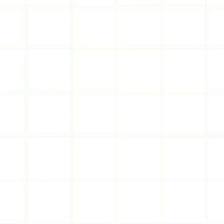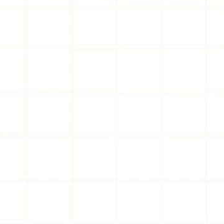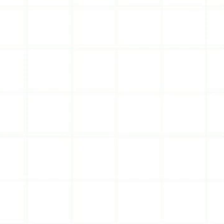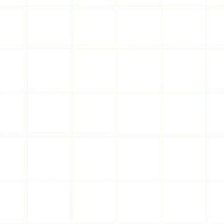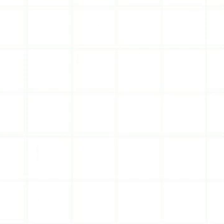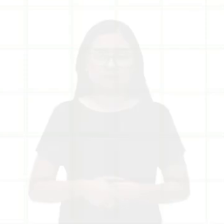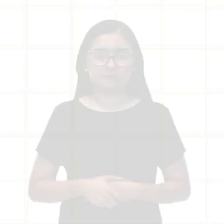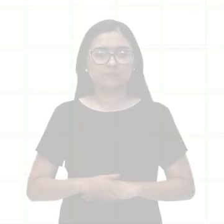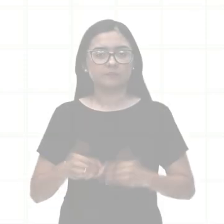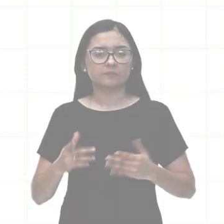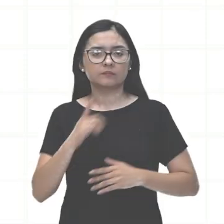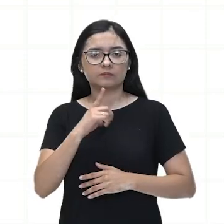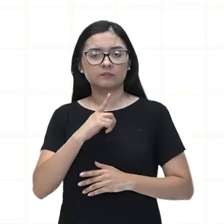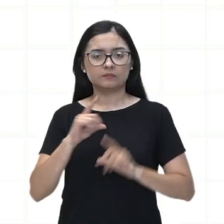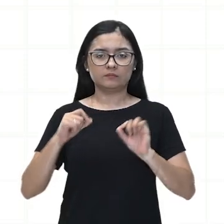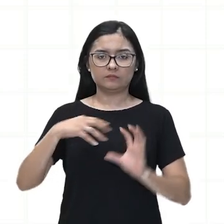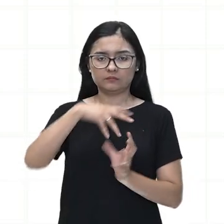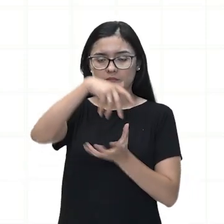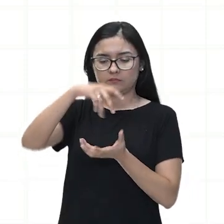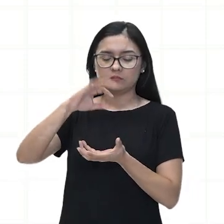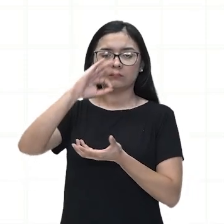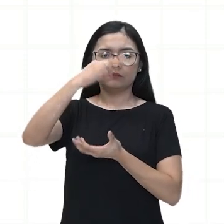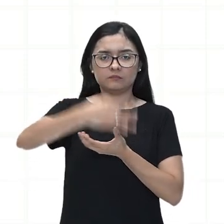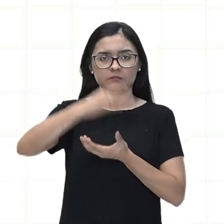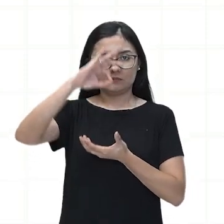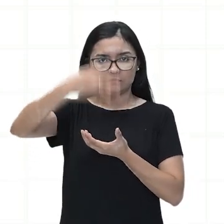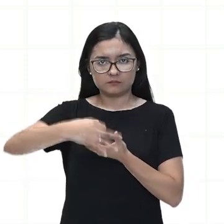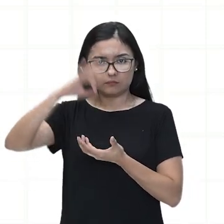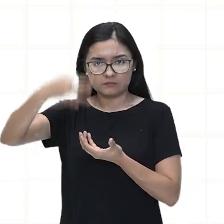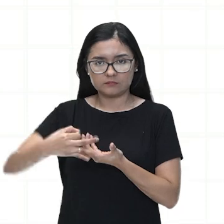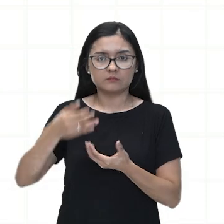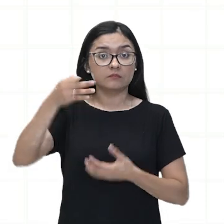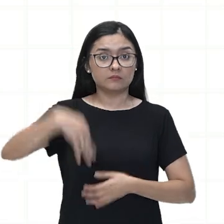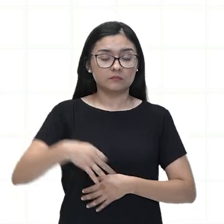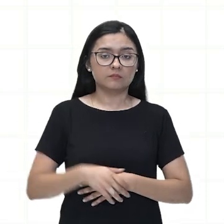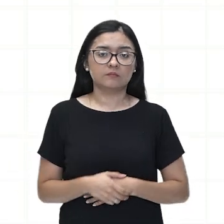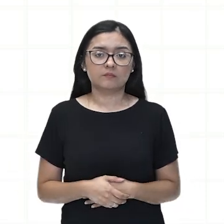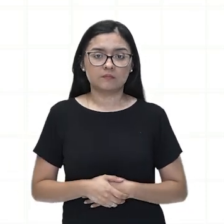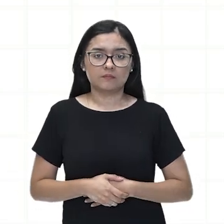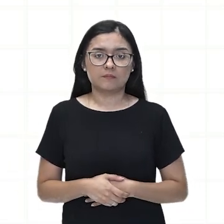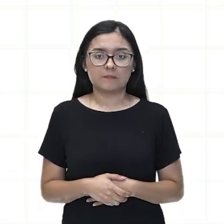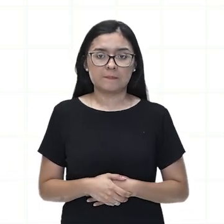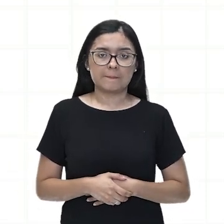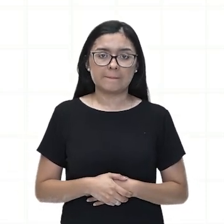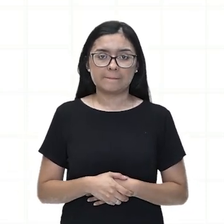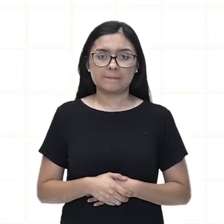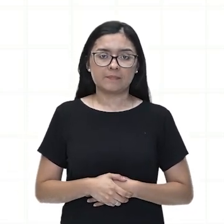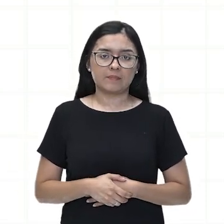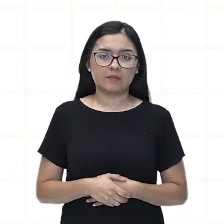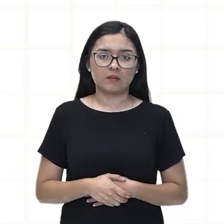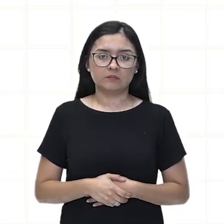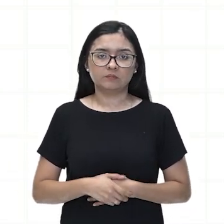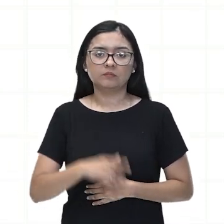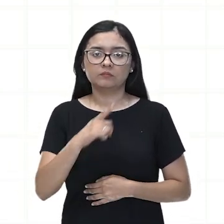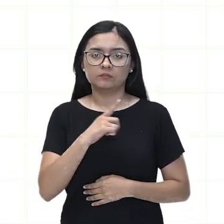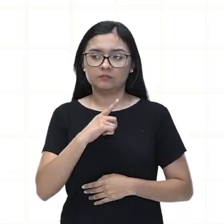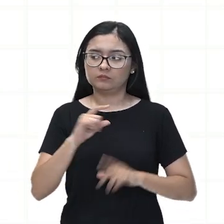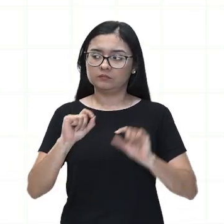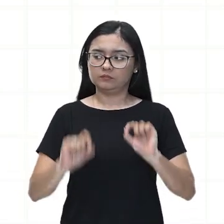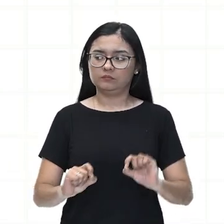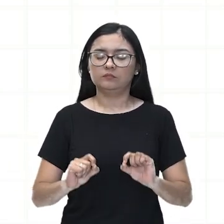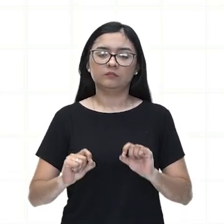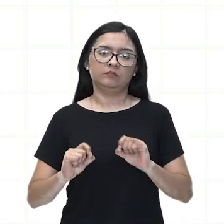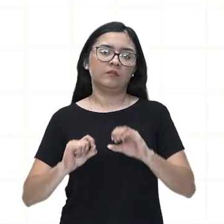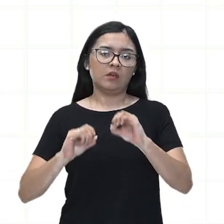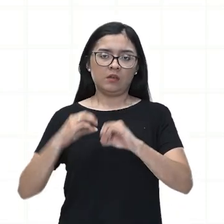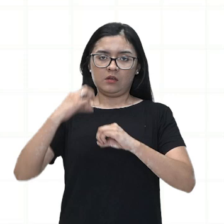a divisão, correto? E para esse lado eu